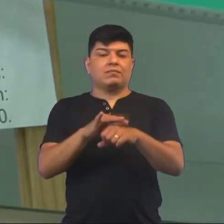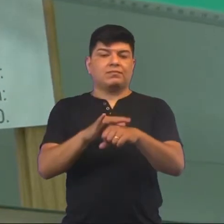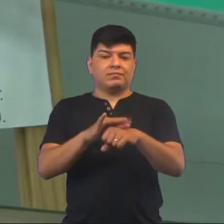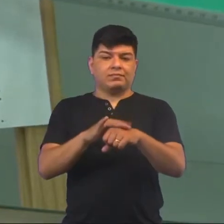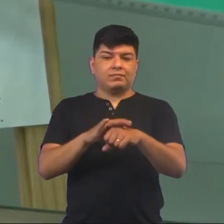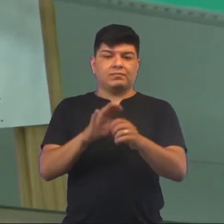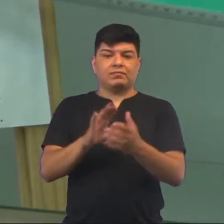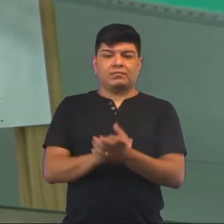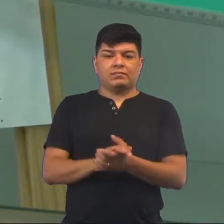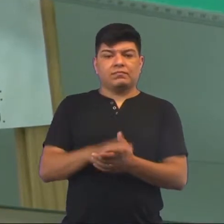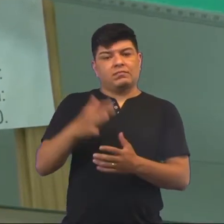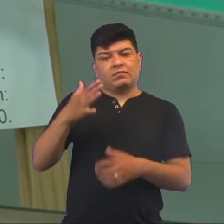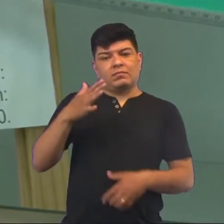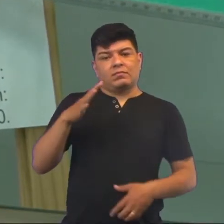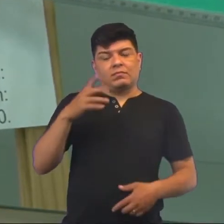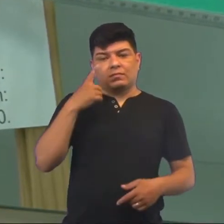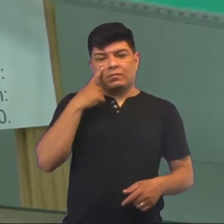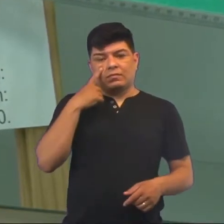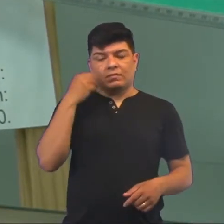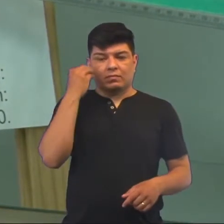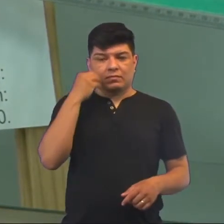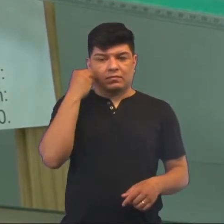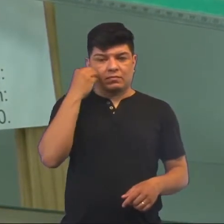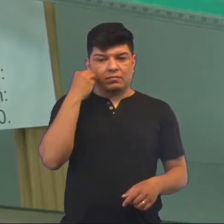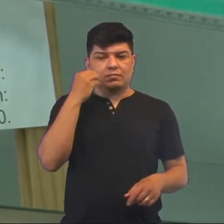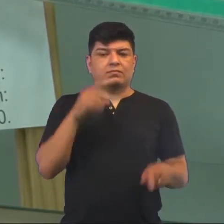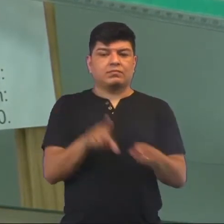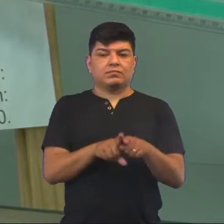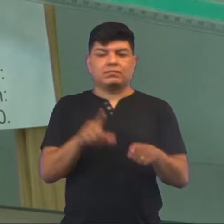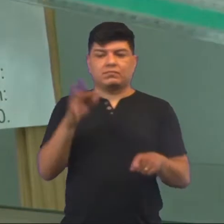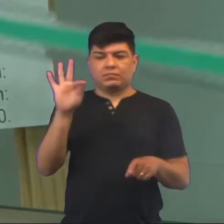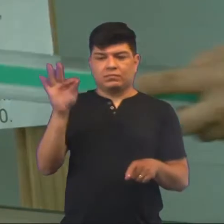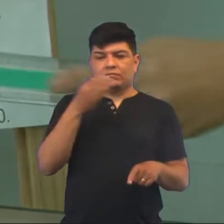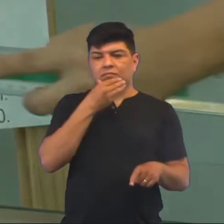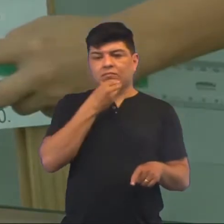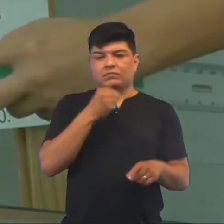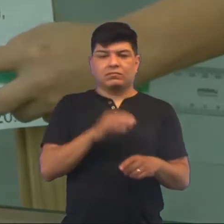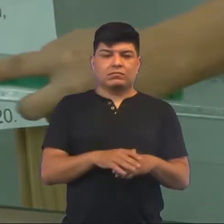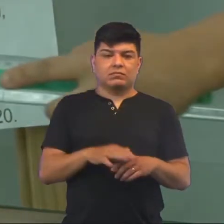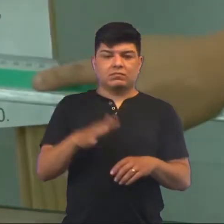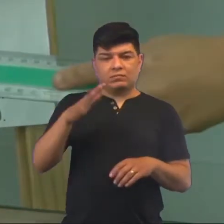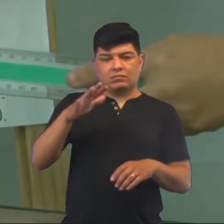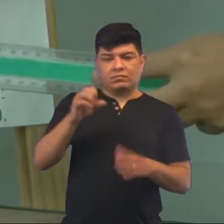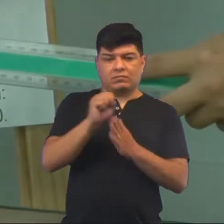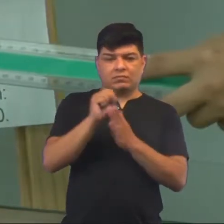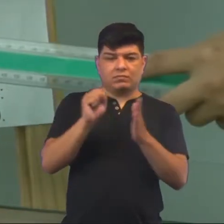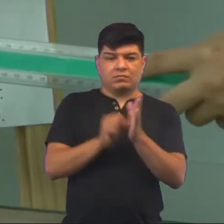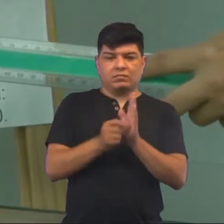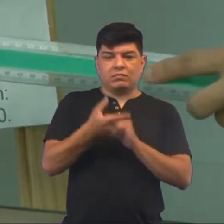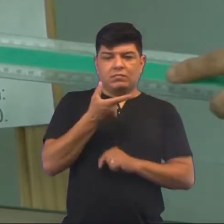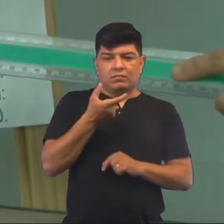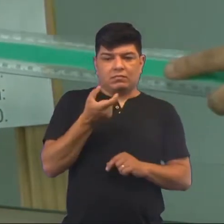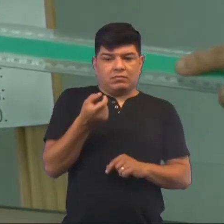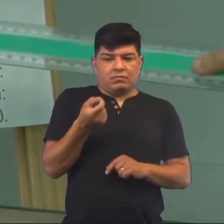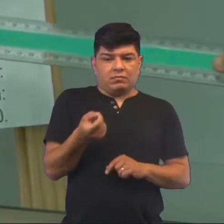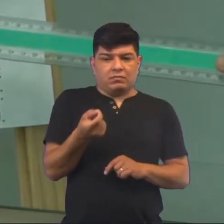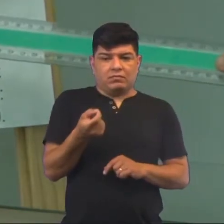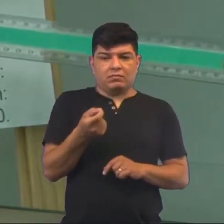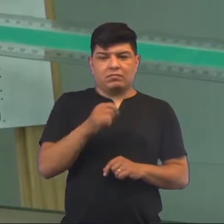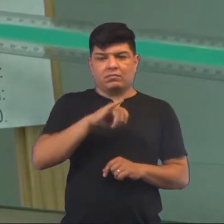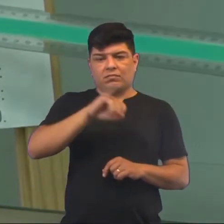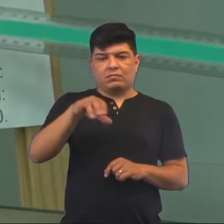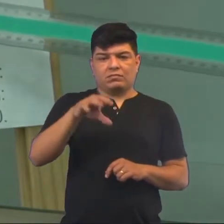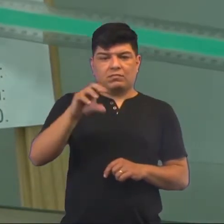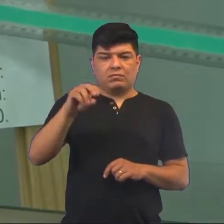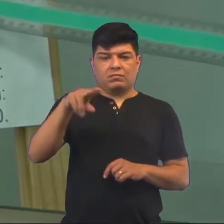muitas doenças. Tá? Olha só a experiência aqui do francês, né? Então, em meados do século XX, Jonas